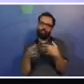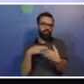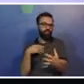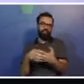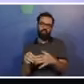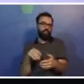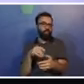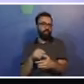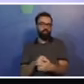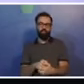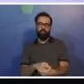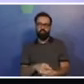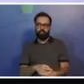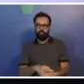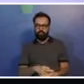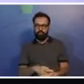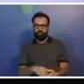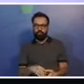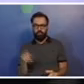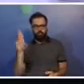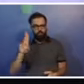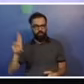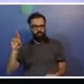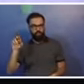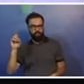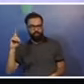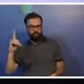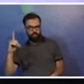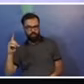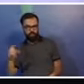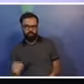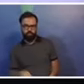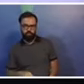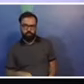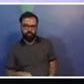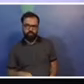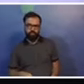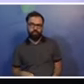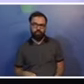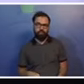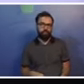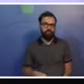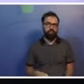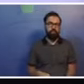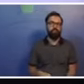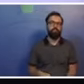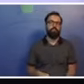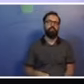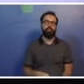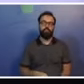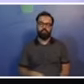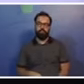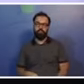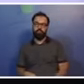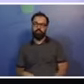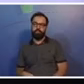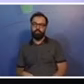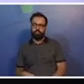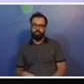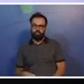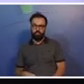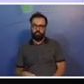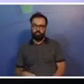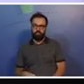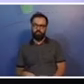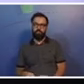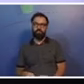menor com D. O que poderia mudar, se eu pego o lado menor como D, o lado